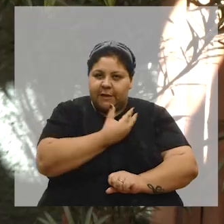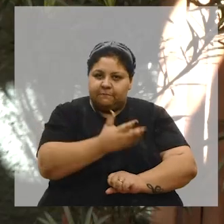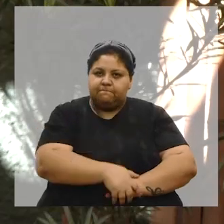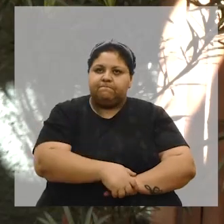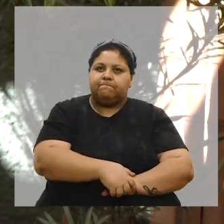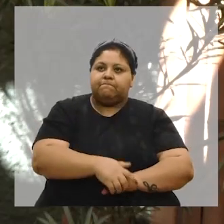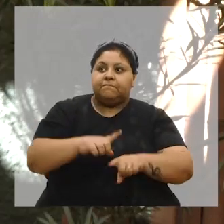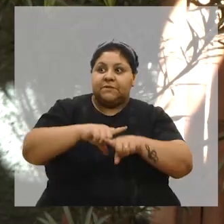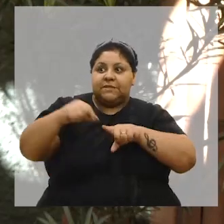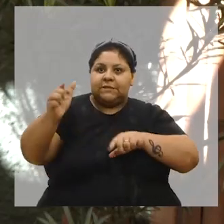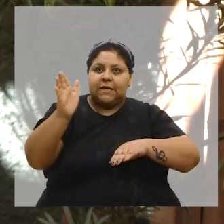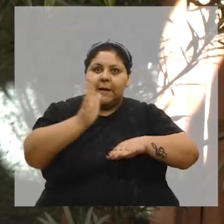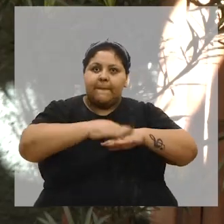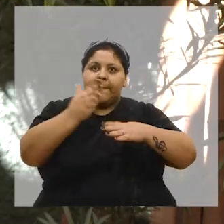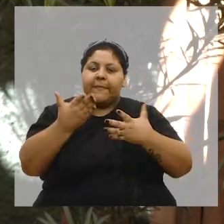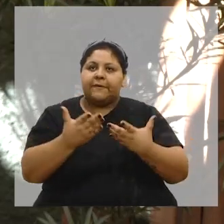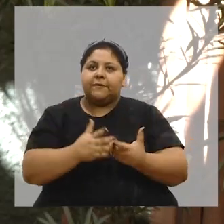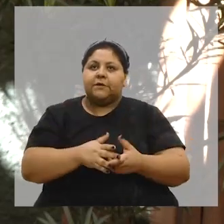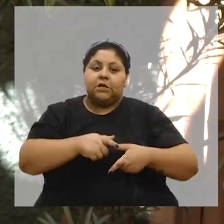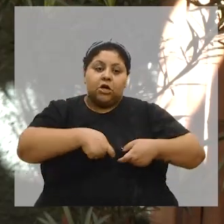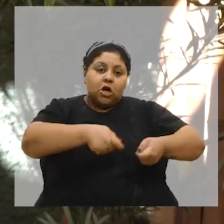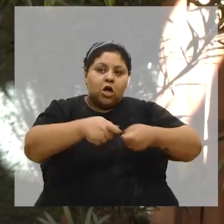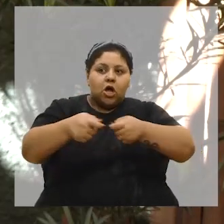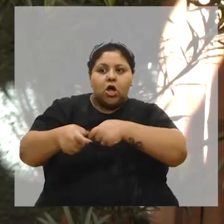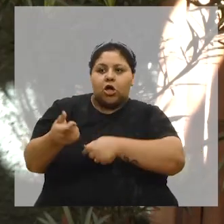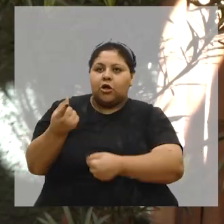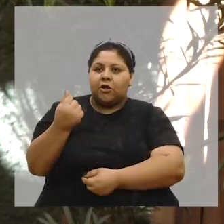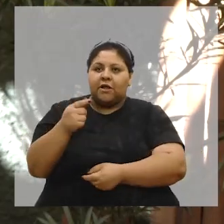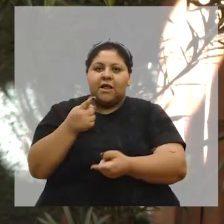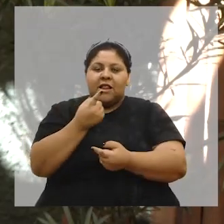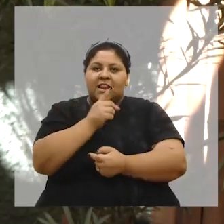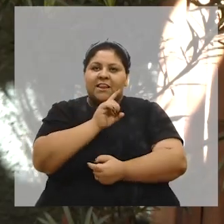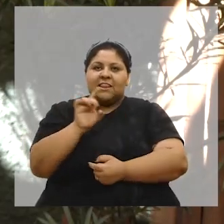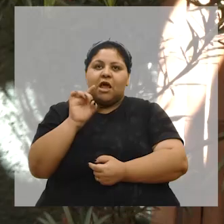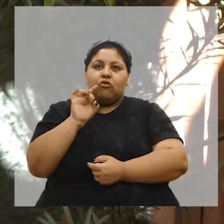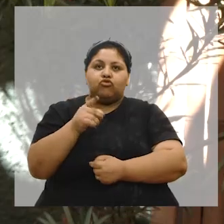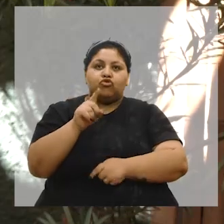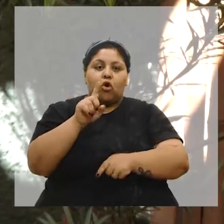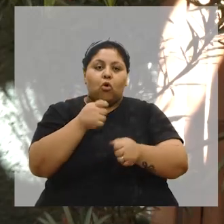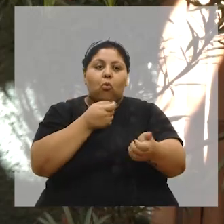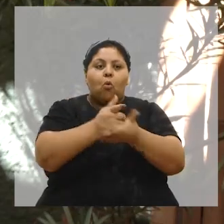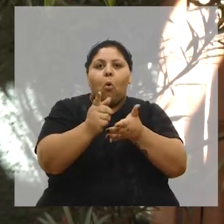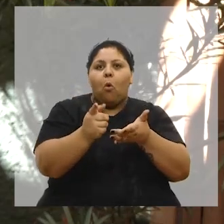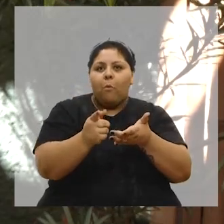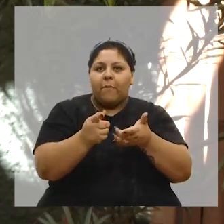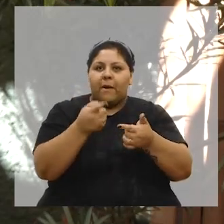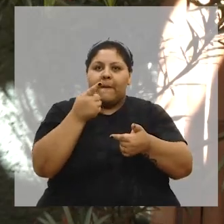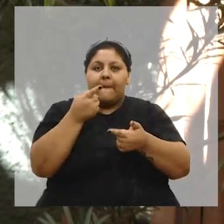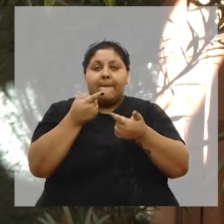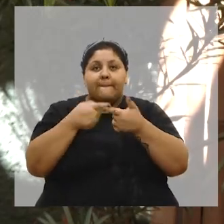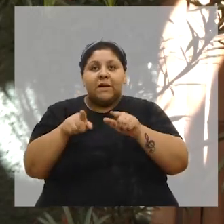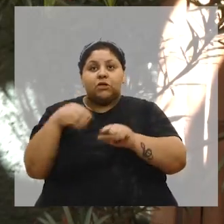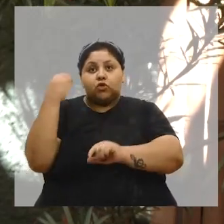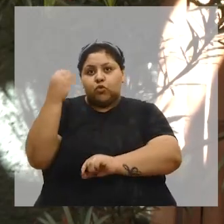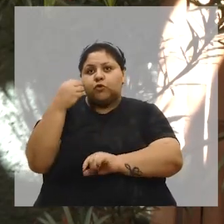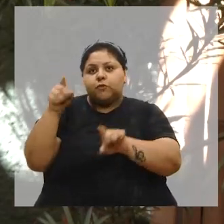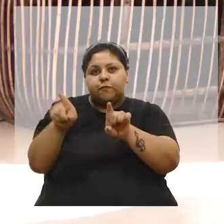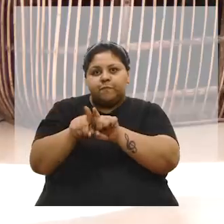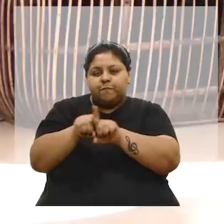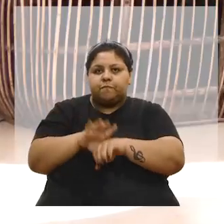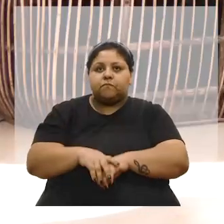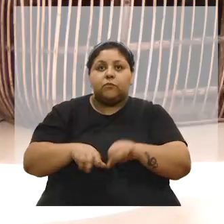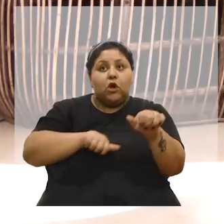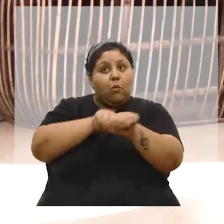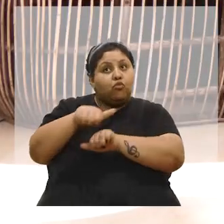vida, né? De sair mais, de gastar o dinheiro não só com bens de consumo, mas com experiências mesmo. E mudou